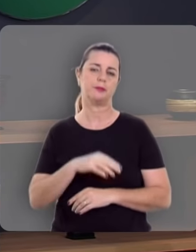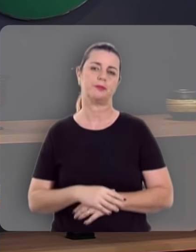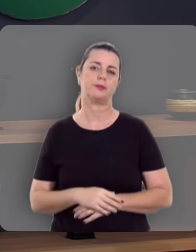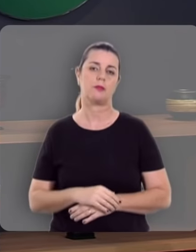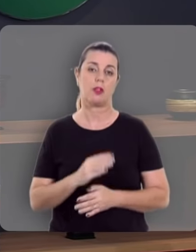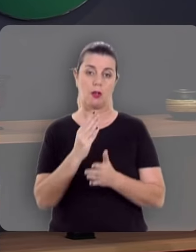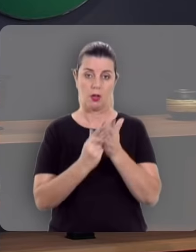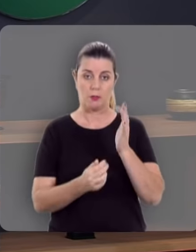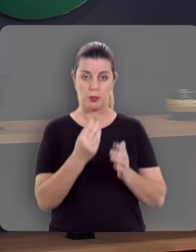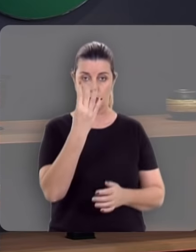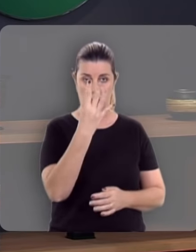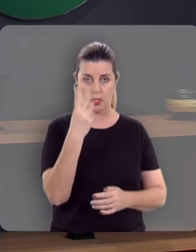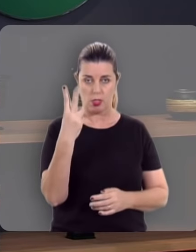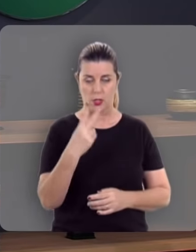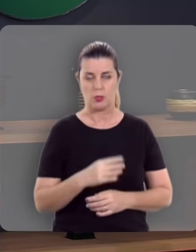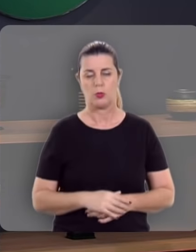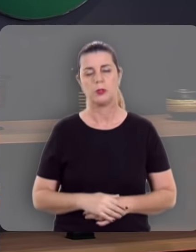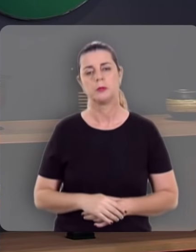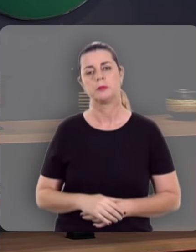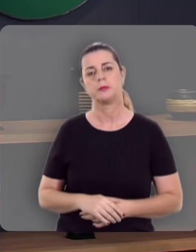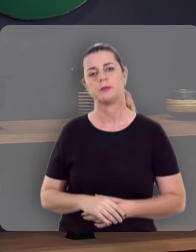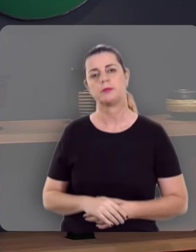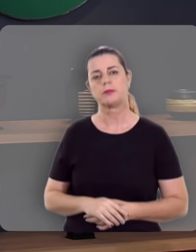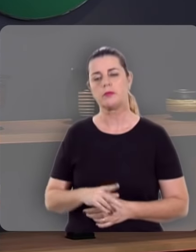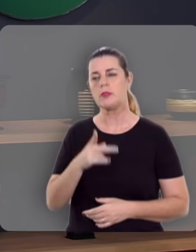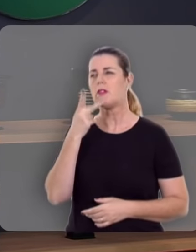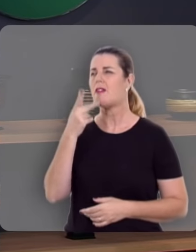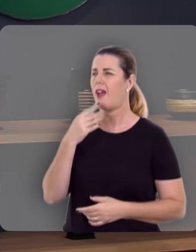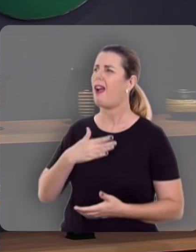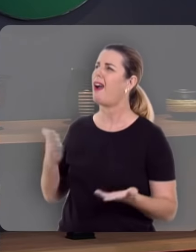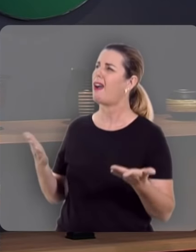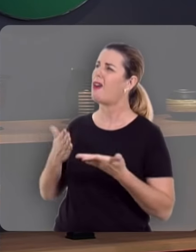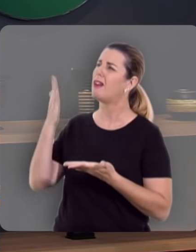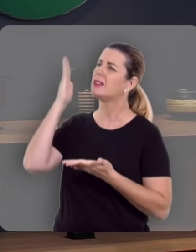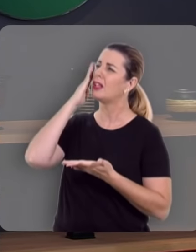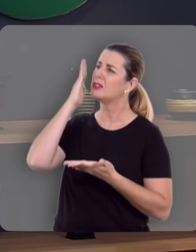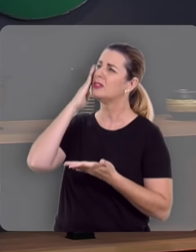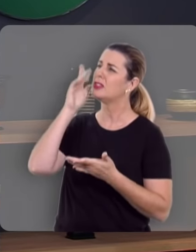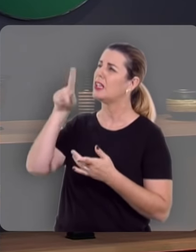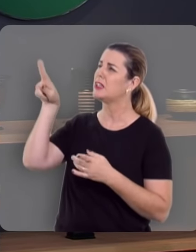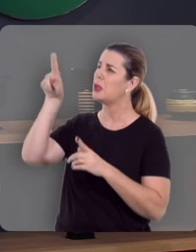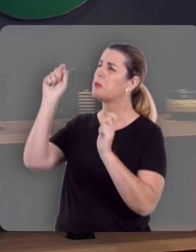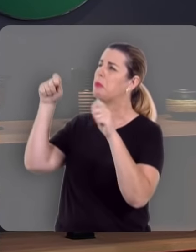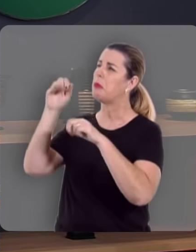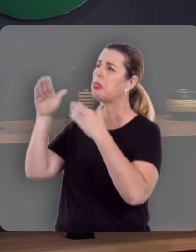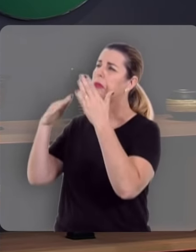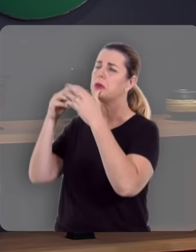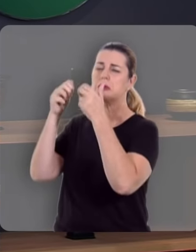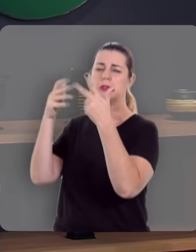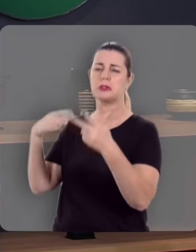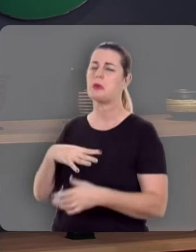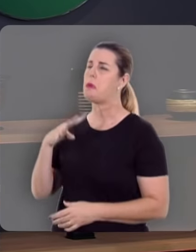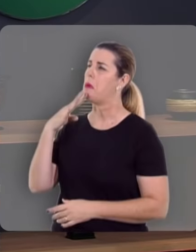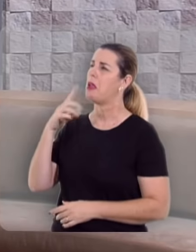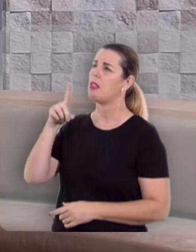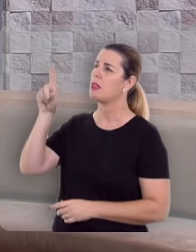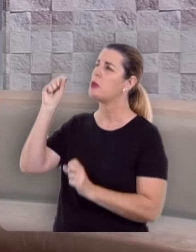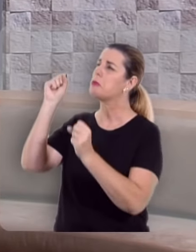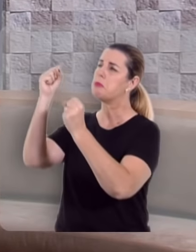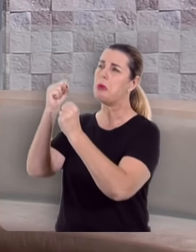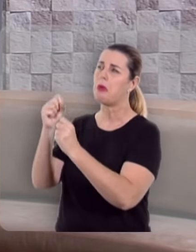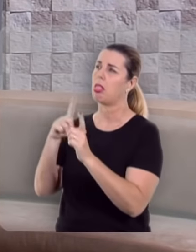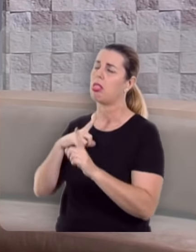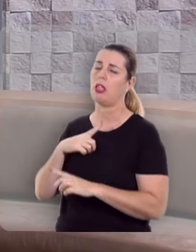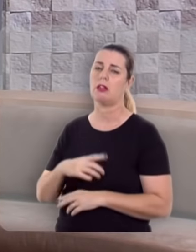se encolhendo para descobrir as verdades mais sublimes da sua história. No